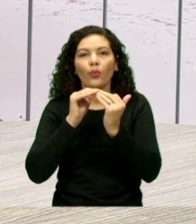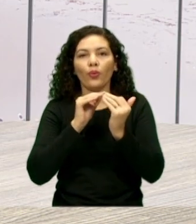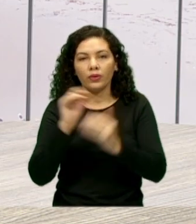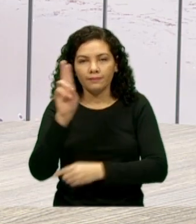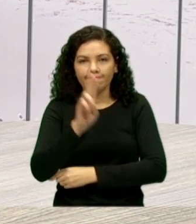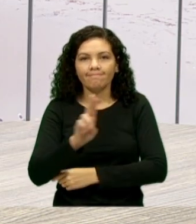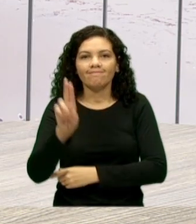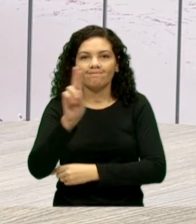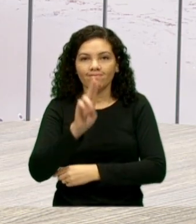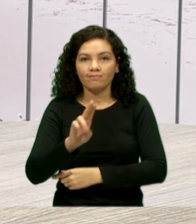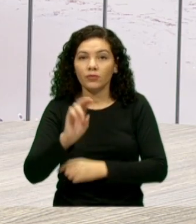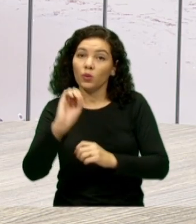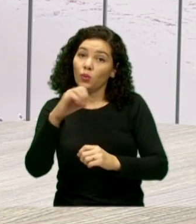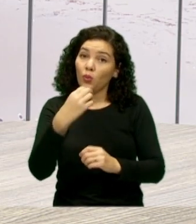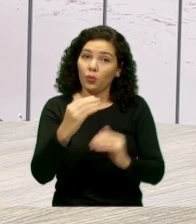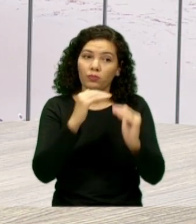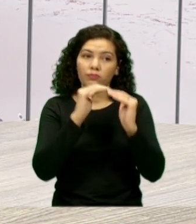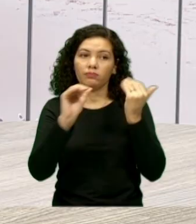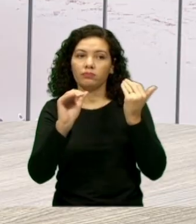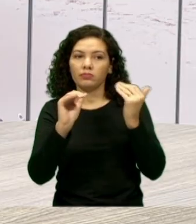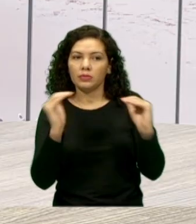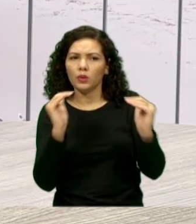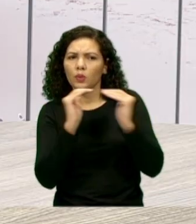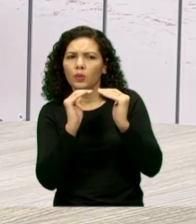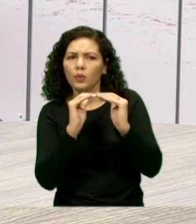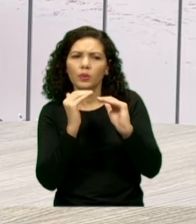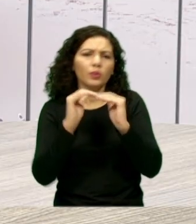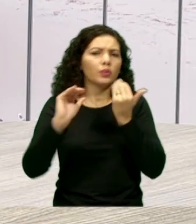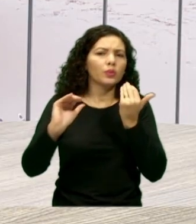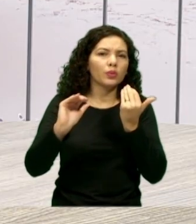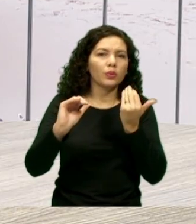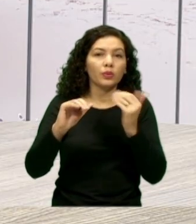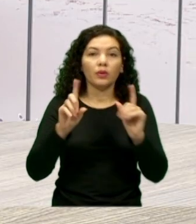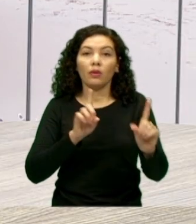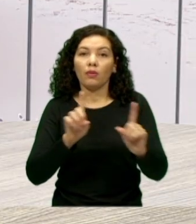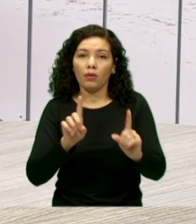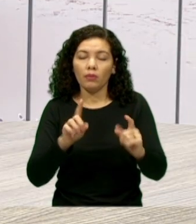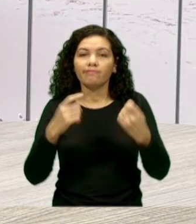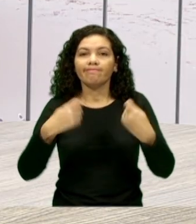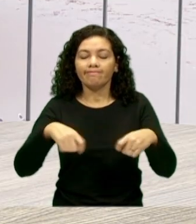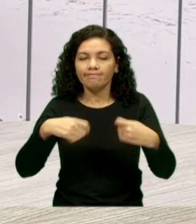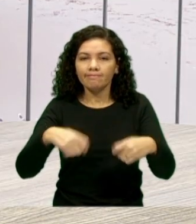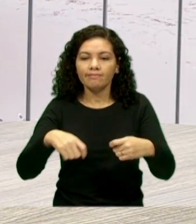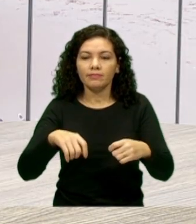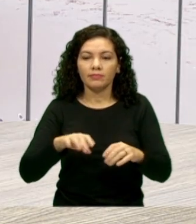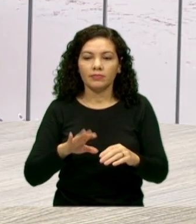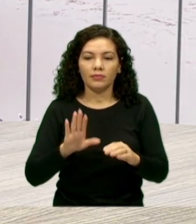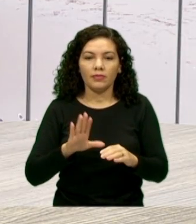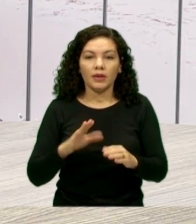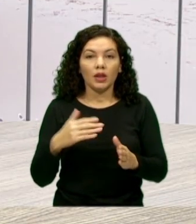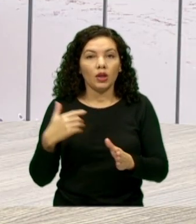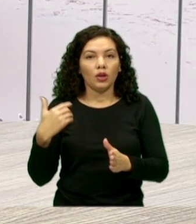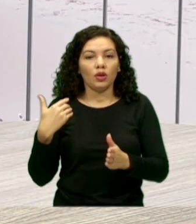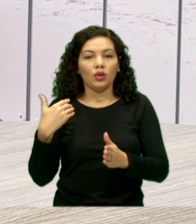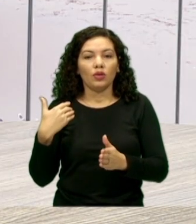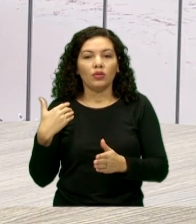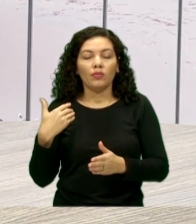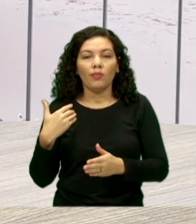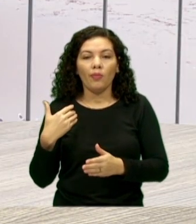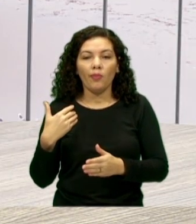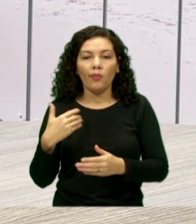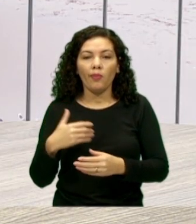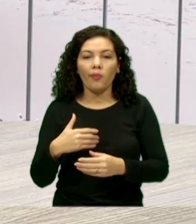uso ou não concordar, aprovar aquele uso ou não aprovar. E desde quando